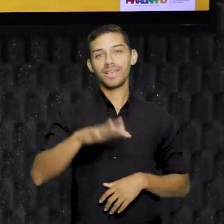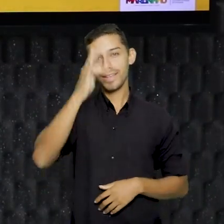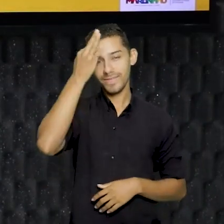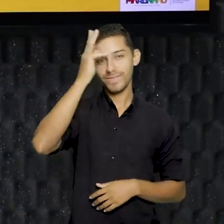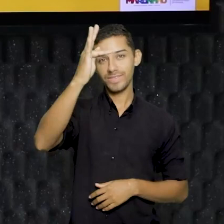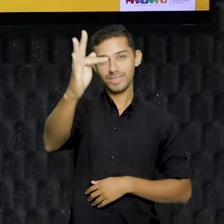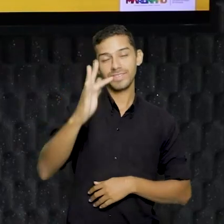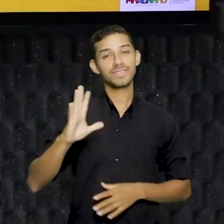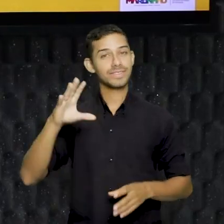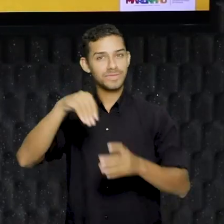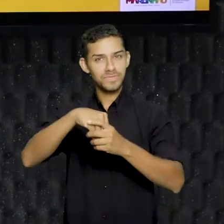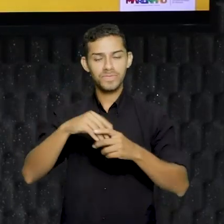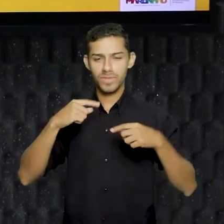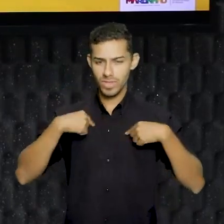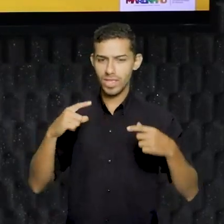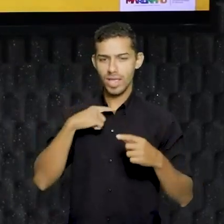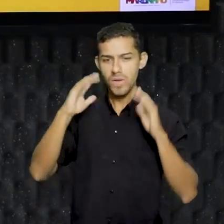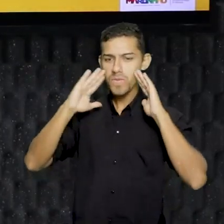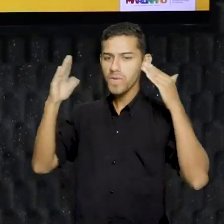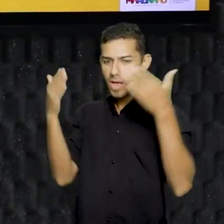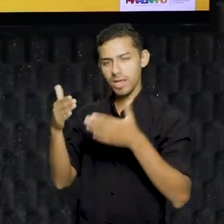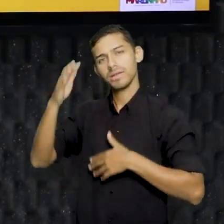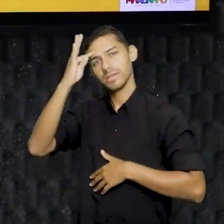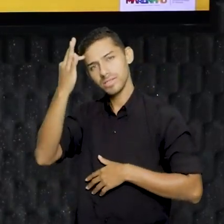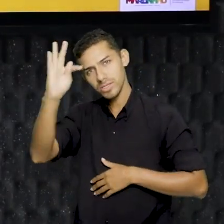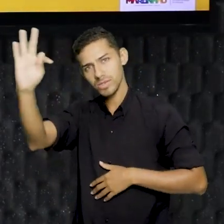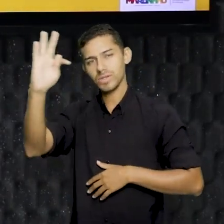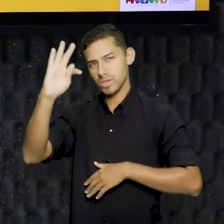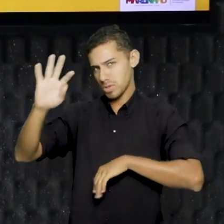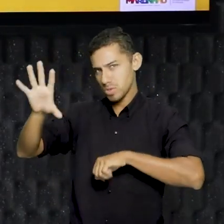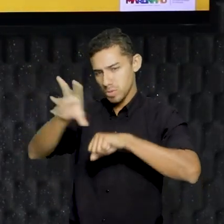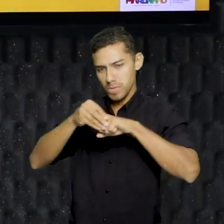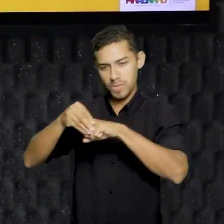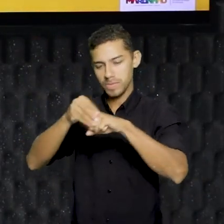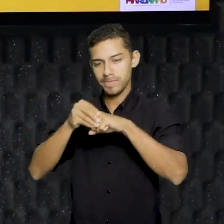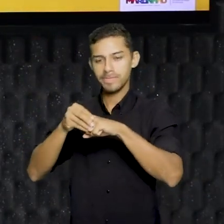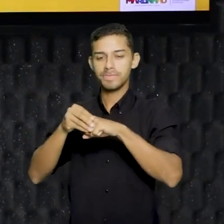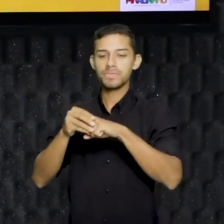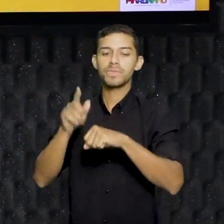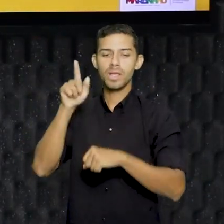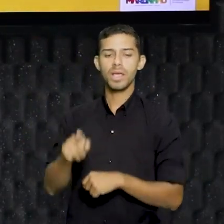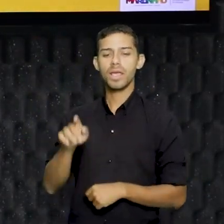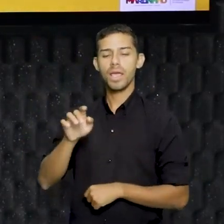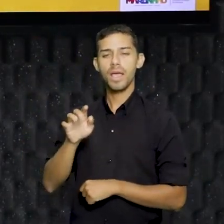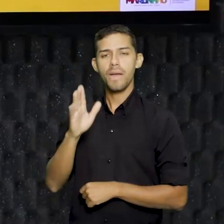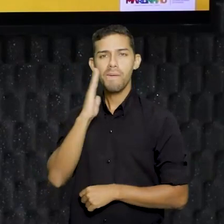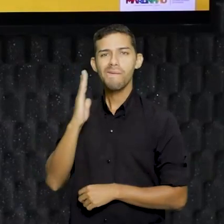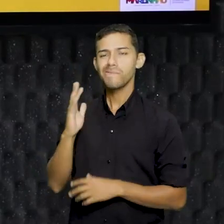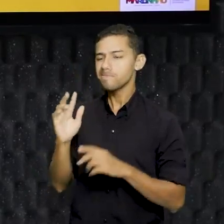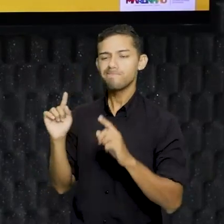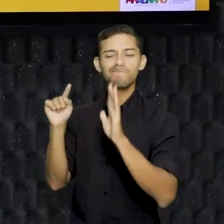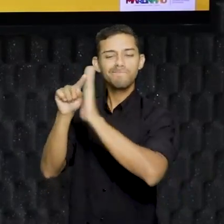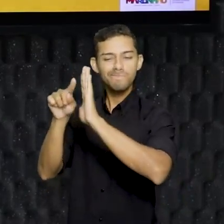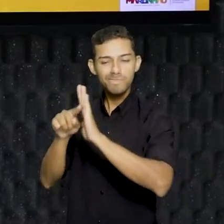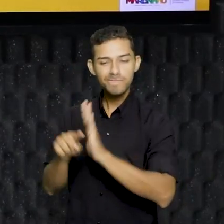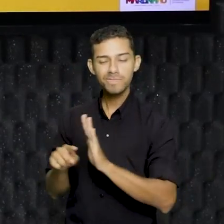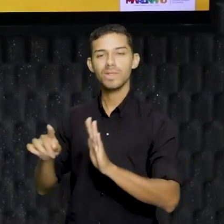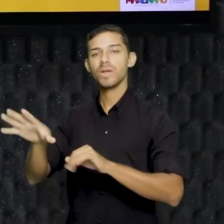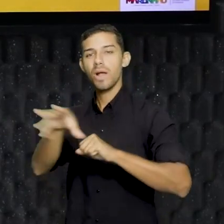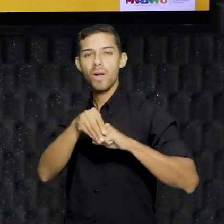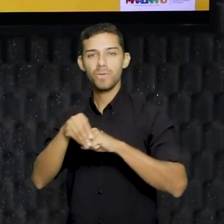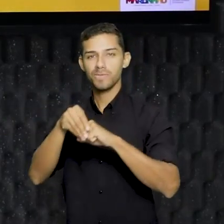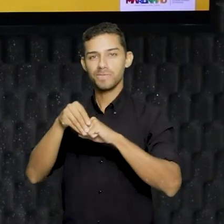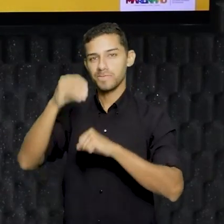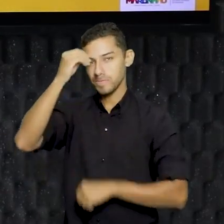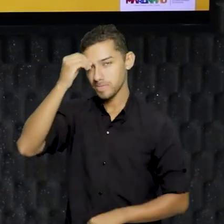e tem no direcionamento para a teoria do conhecimento para epistemologia para as questões relacionadas ao conhecimento